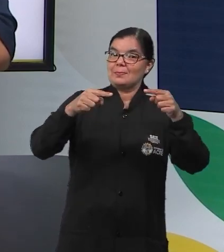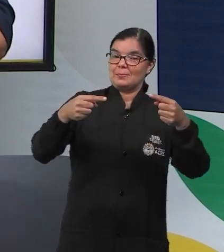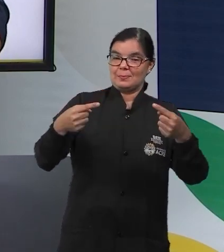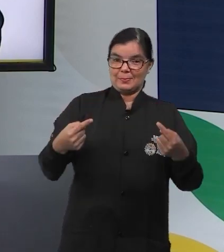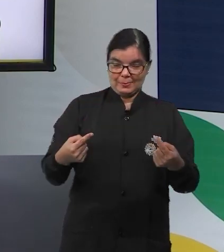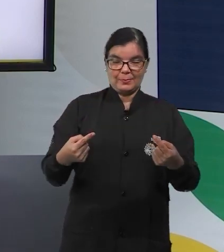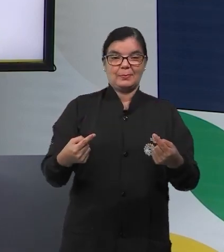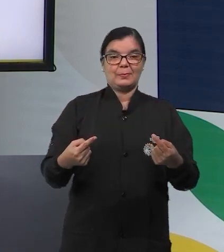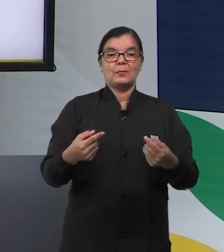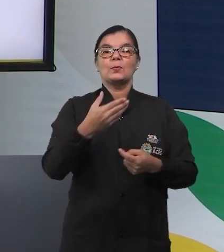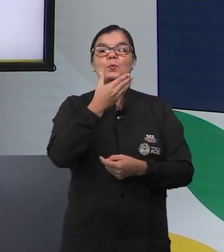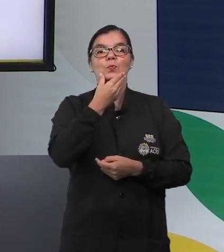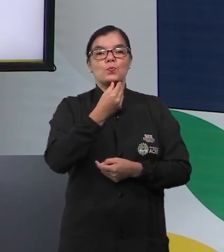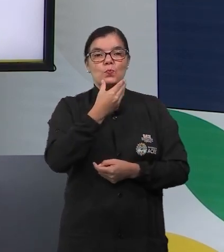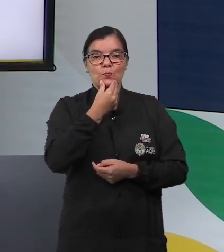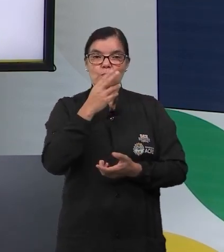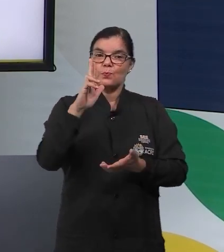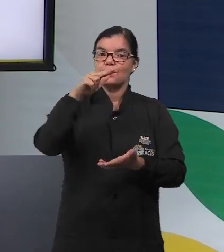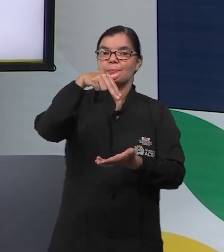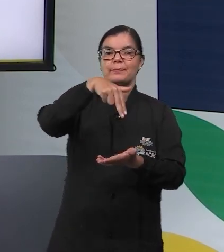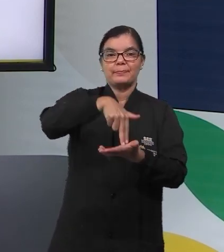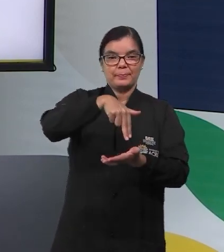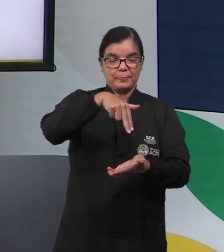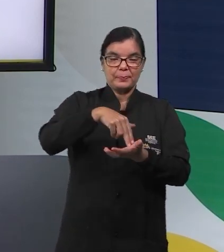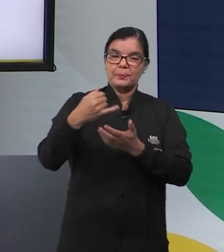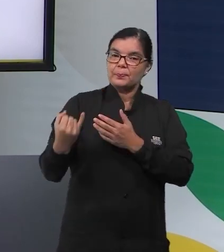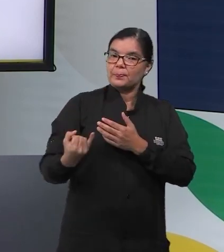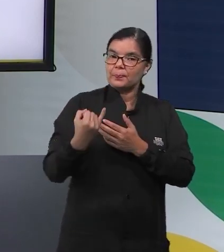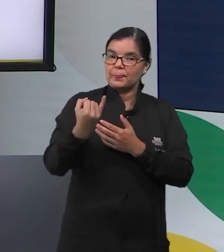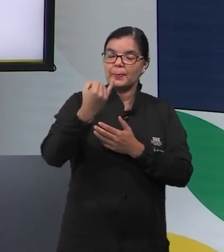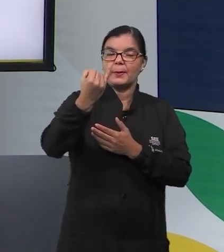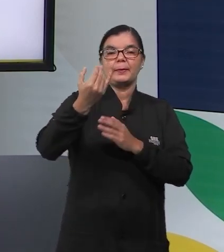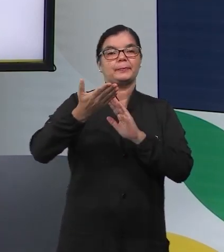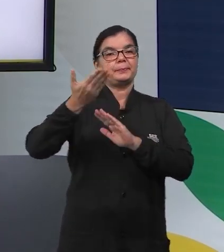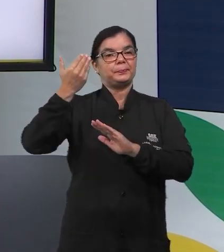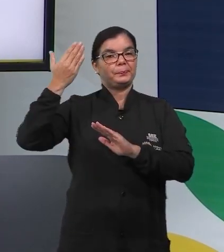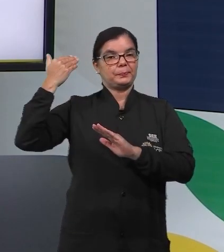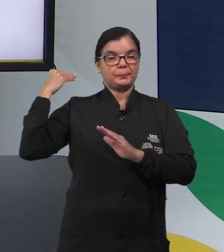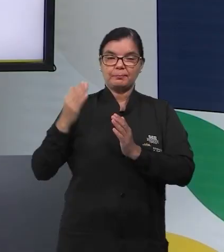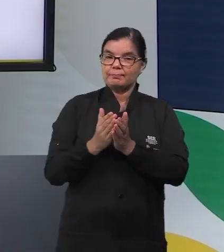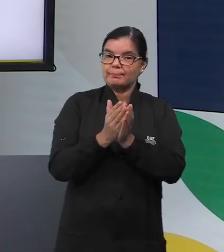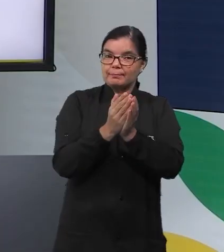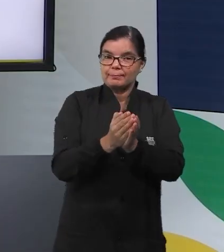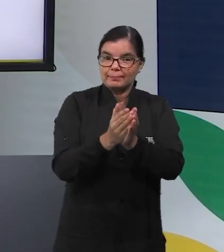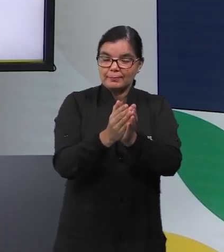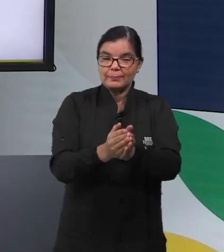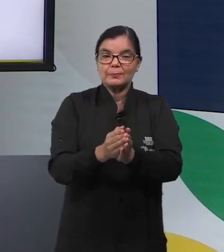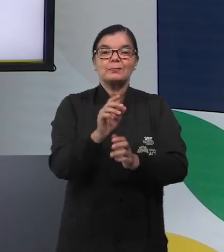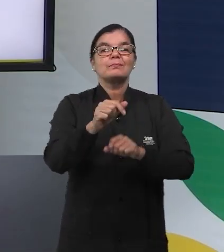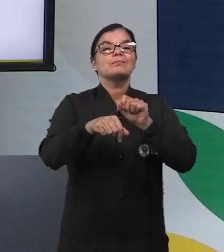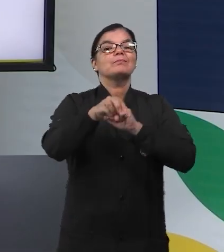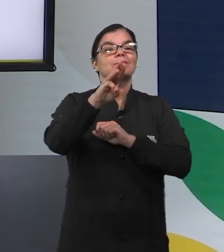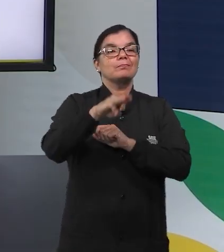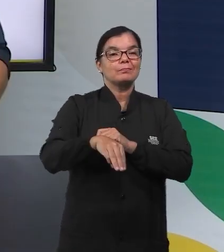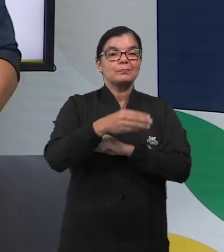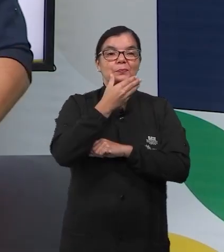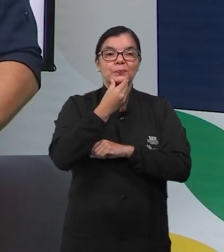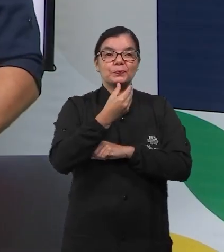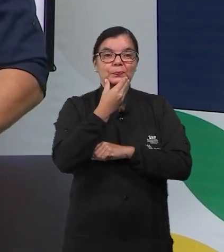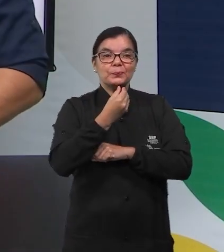Mas ele foi um personagem muito importante à época das grandes navegações. Estou falando de quem? Olha